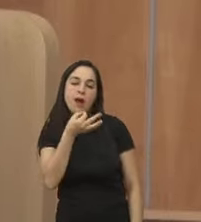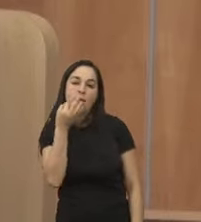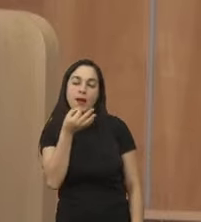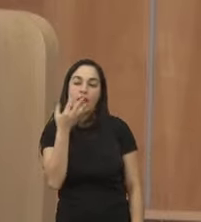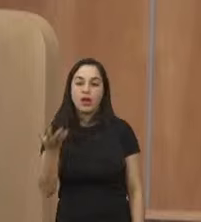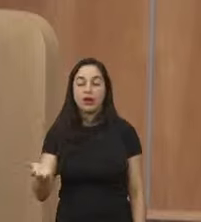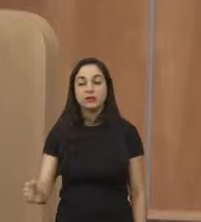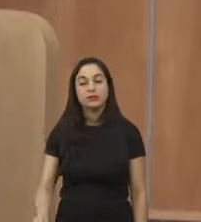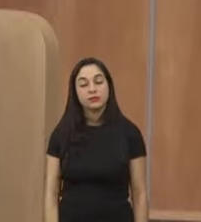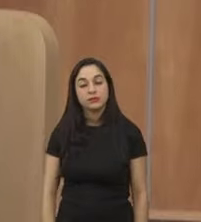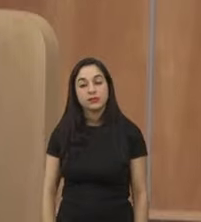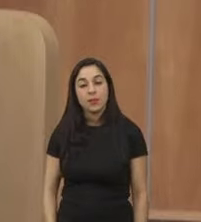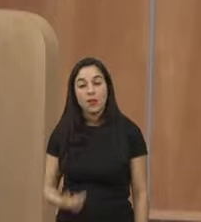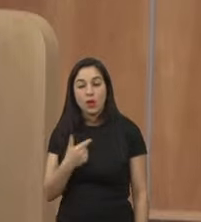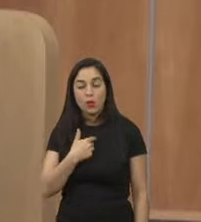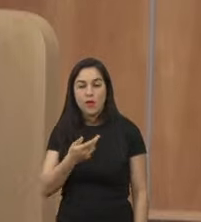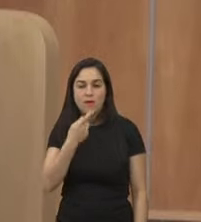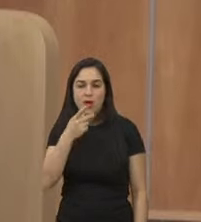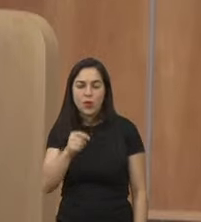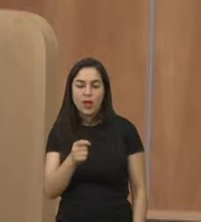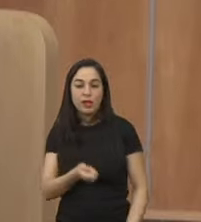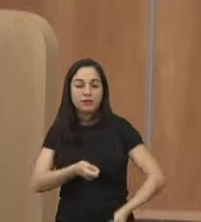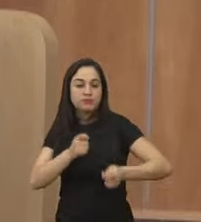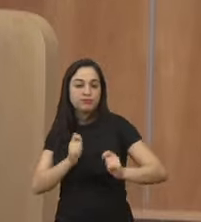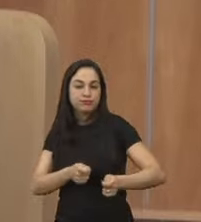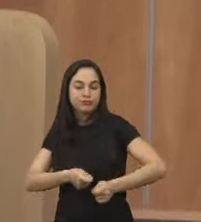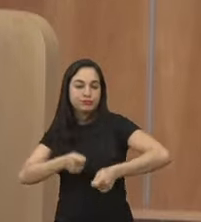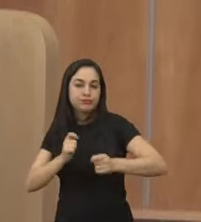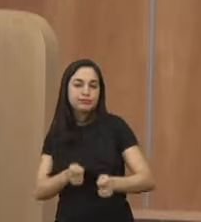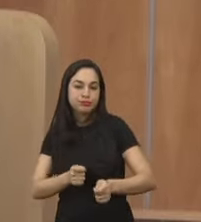né? Eu quero falar aqui das charretes, tá?